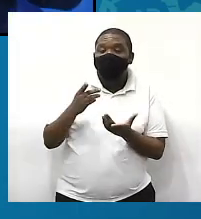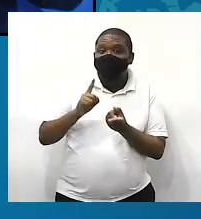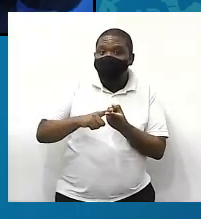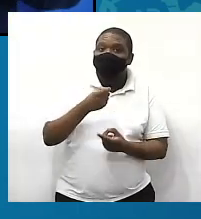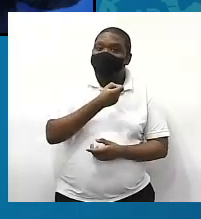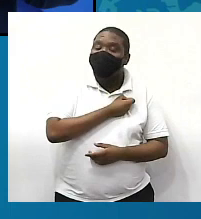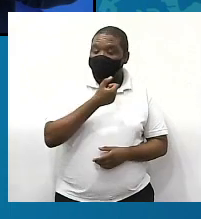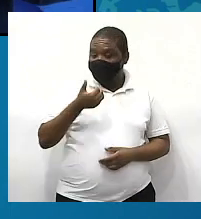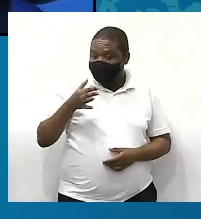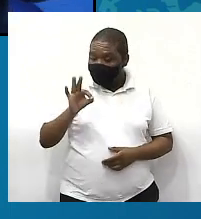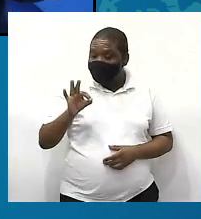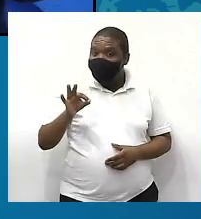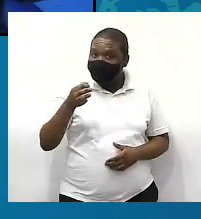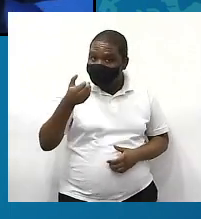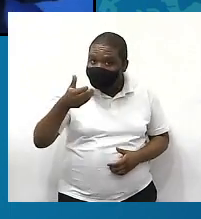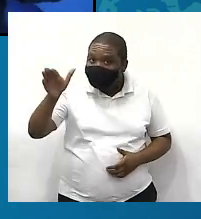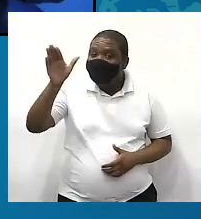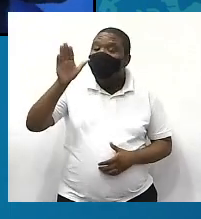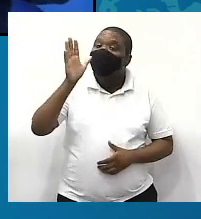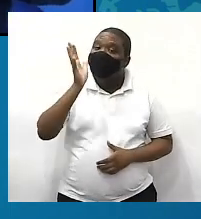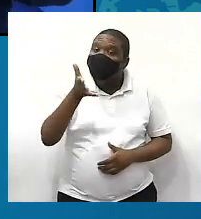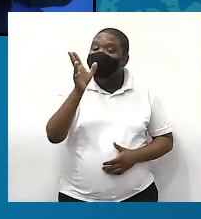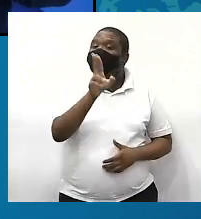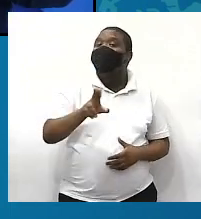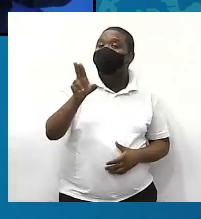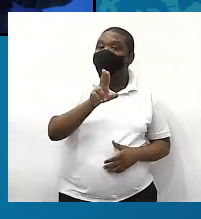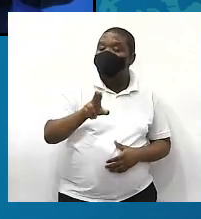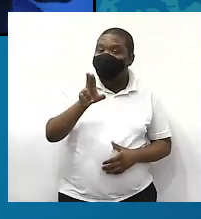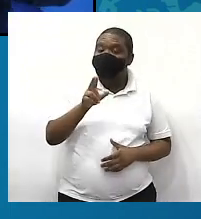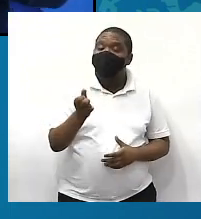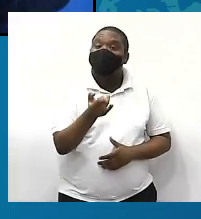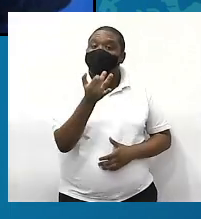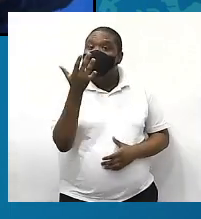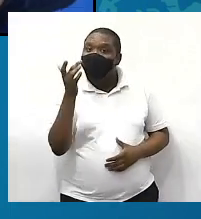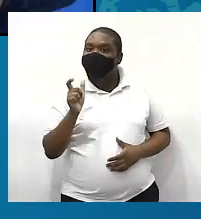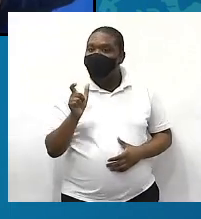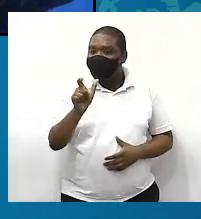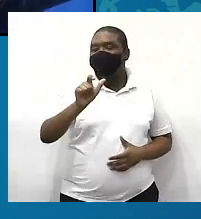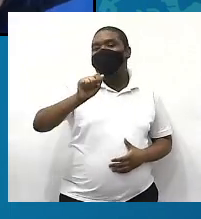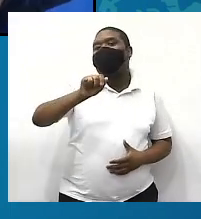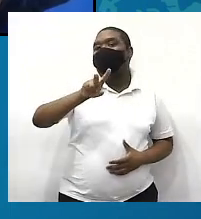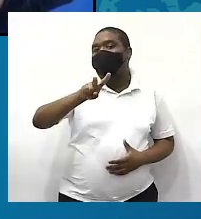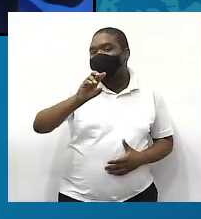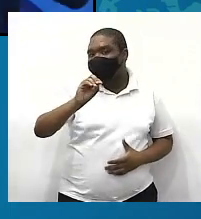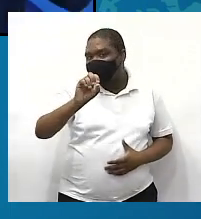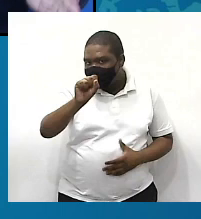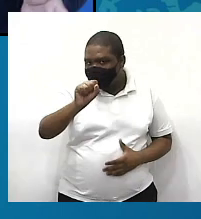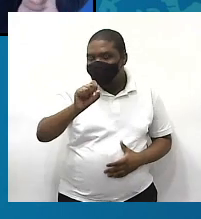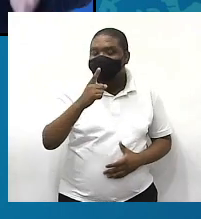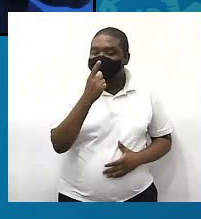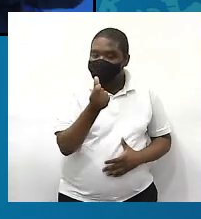número 10, a gente já começa a quantificar com essa expressão, tá?